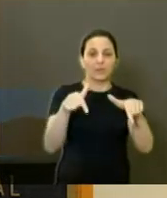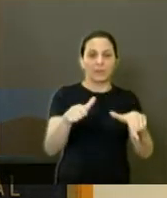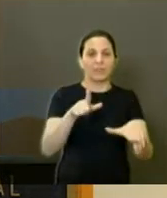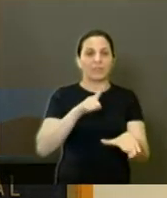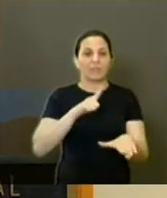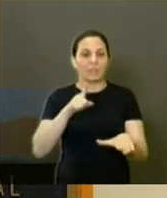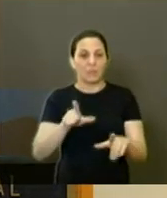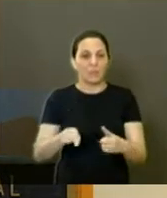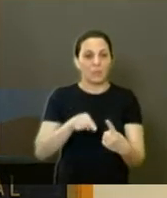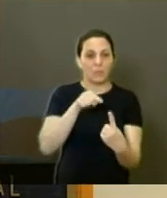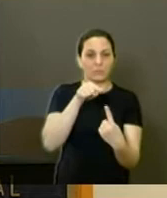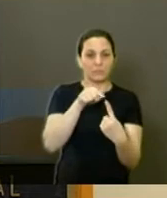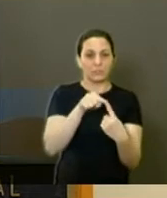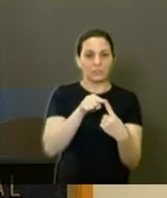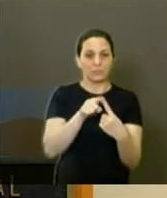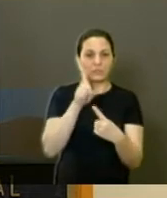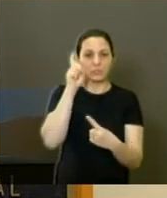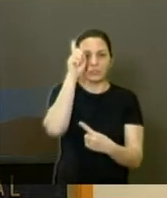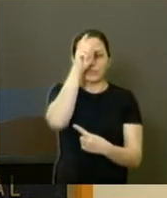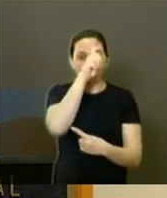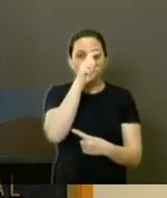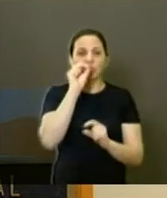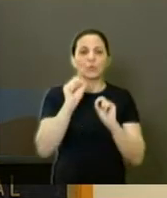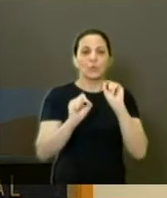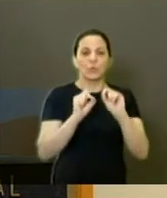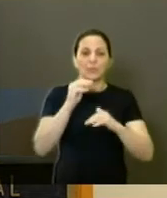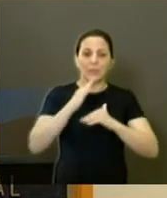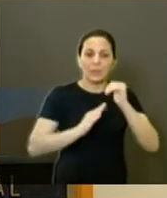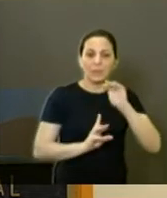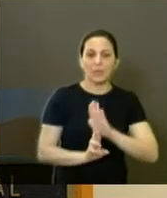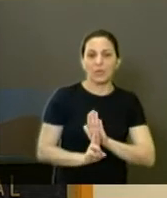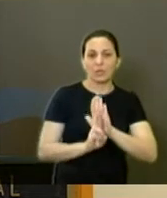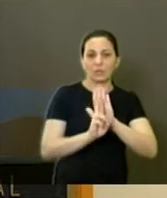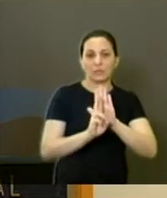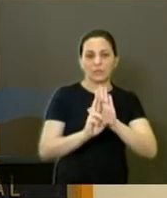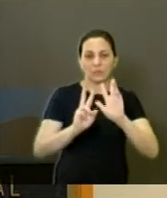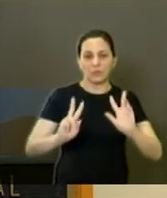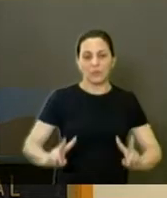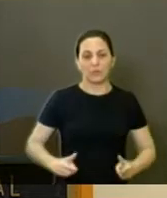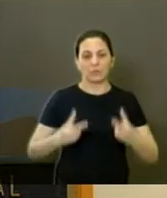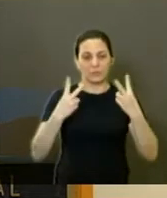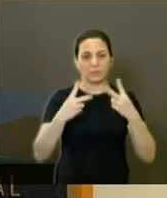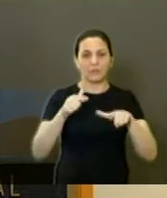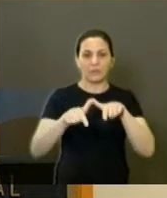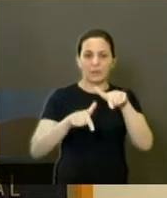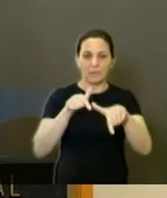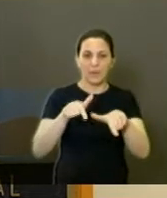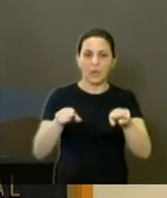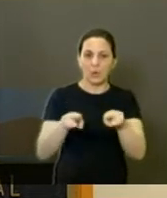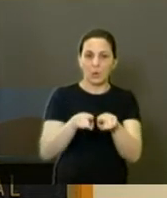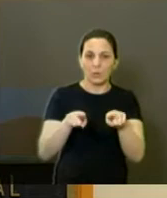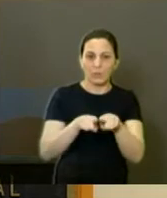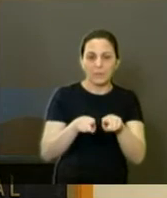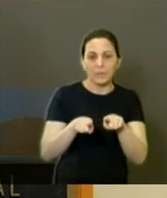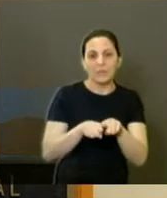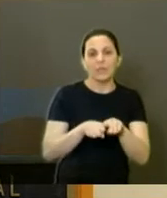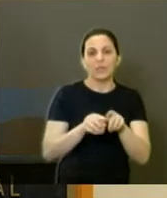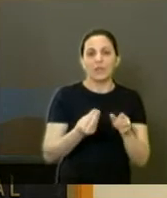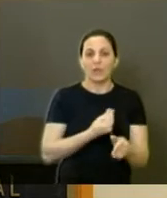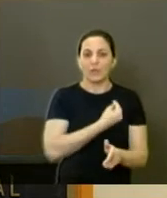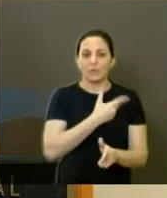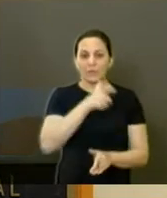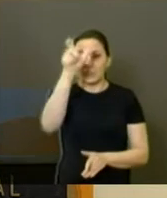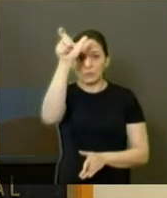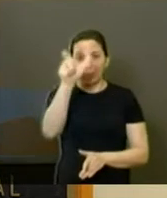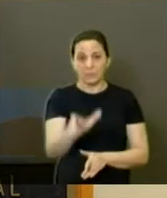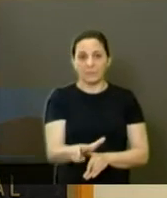a intenção diferente do ato de reconhecer o trabalho e, consequentemente, a vida de uma